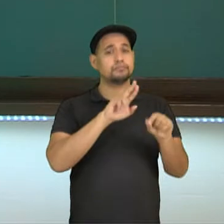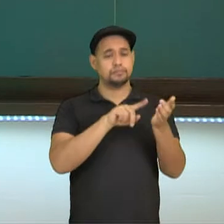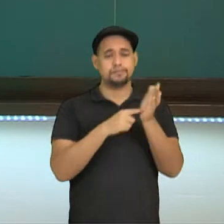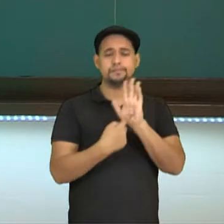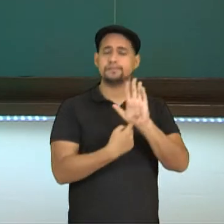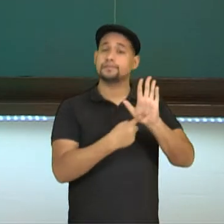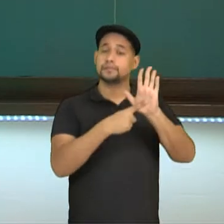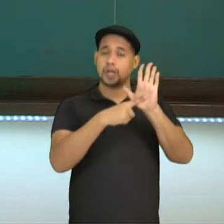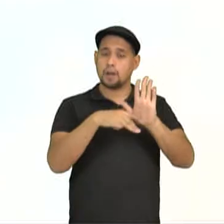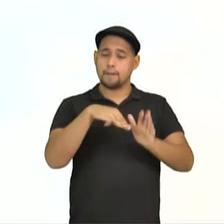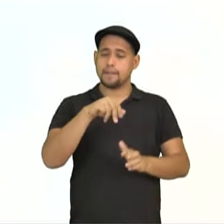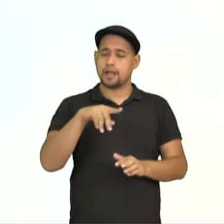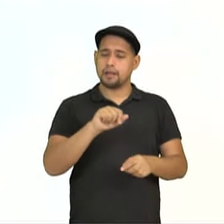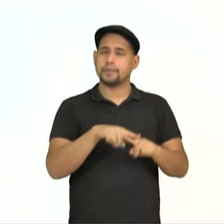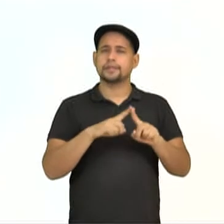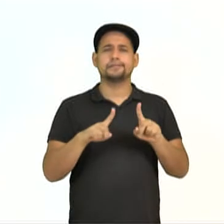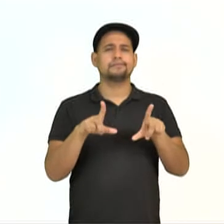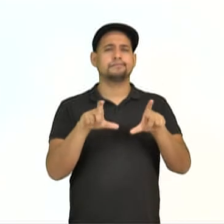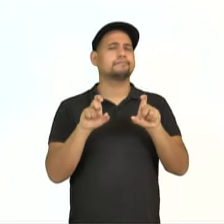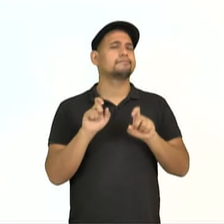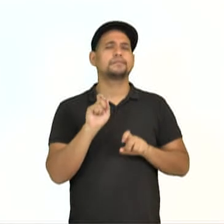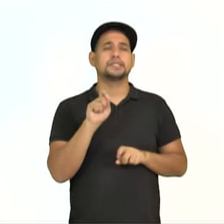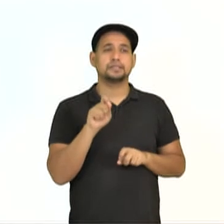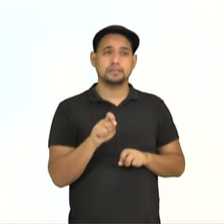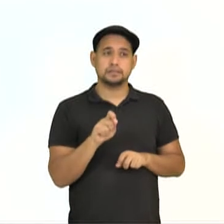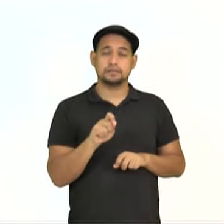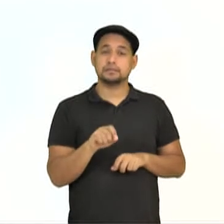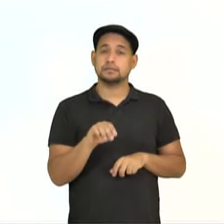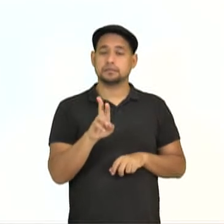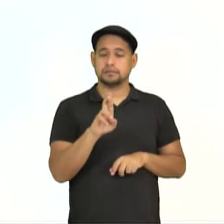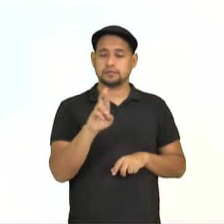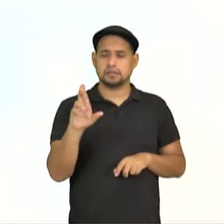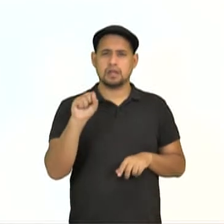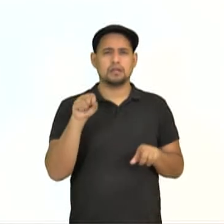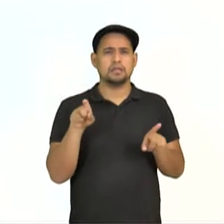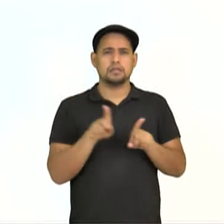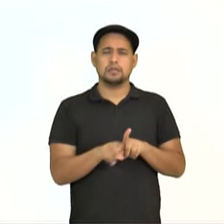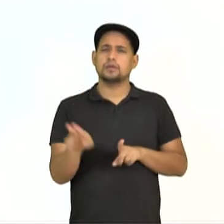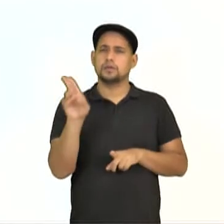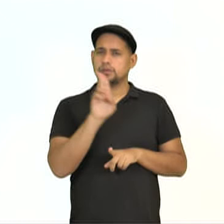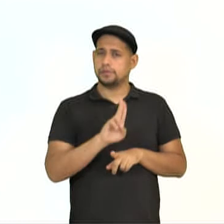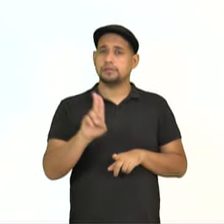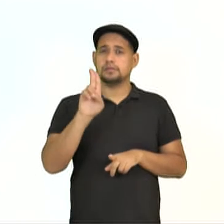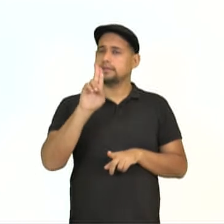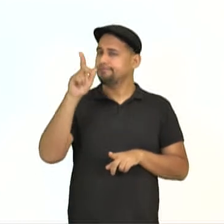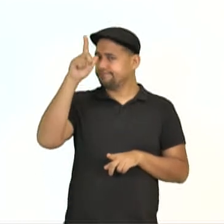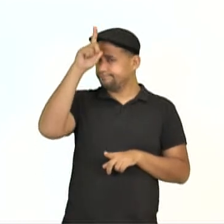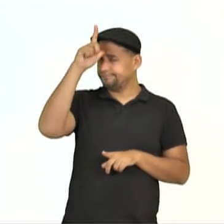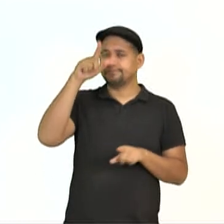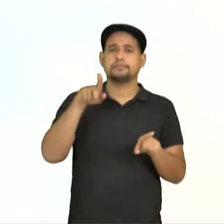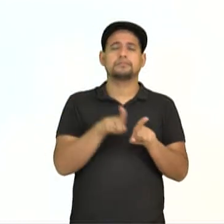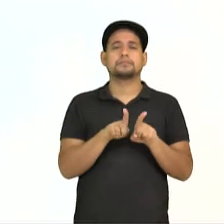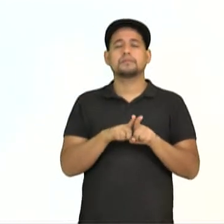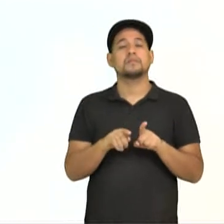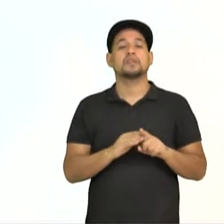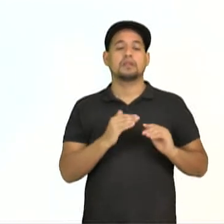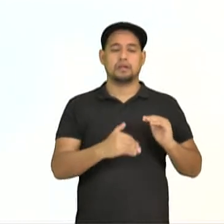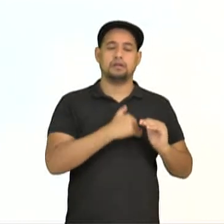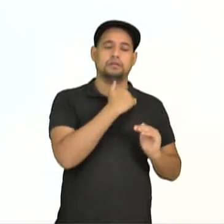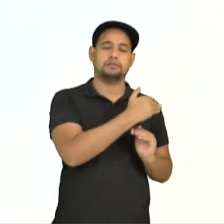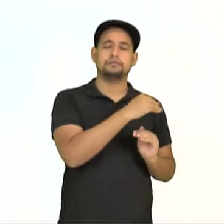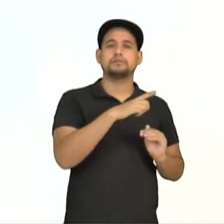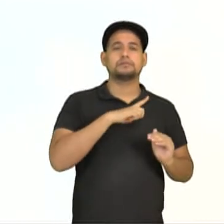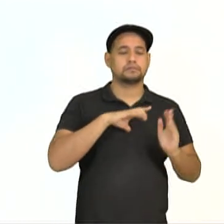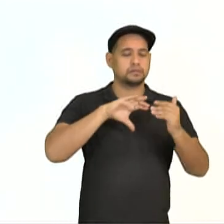mapa. Mais ao lado direito aqui você tem a União Soviética ocupando então a Alemanha, e mais ao lado esquerdo você